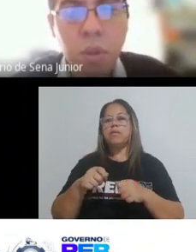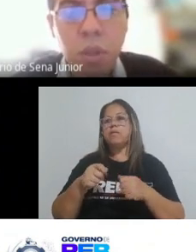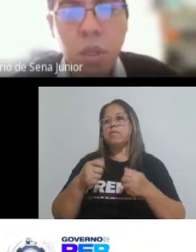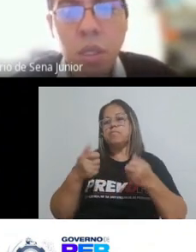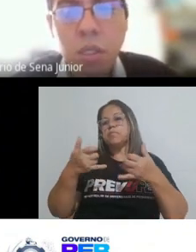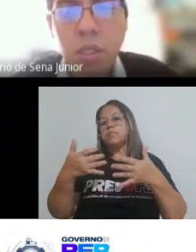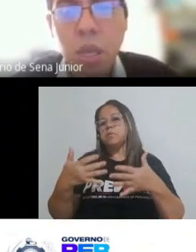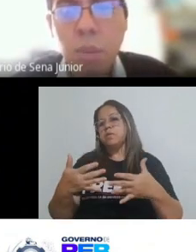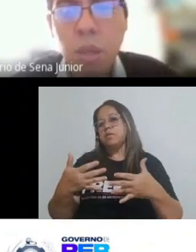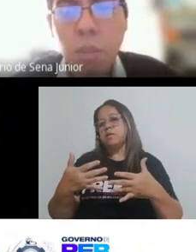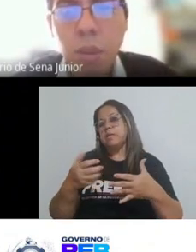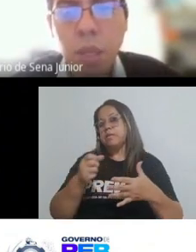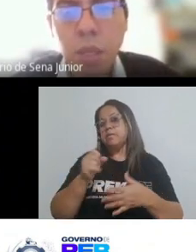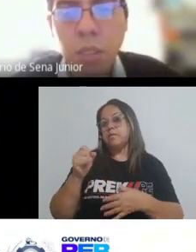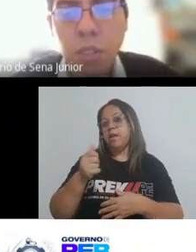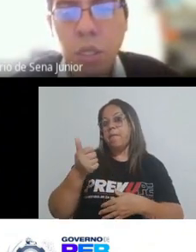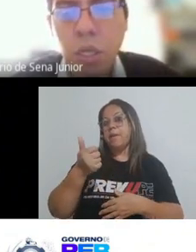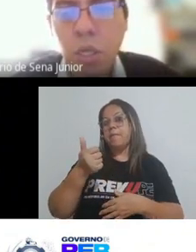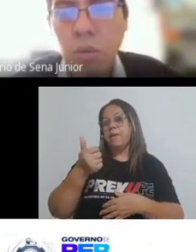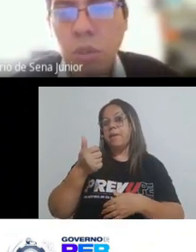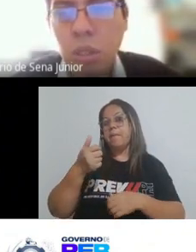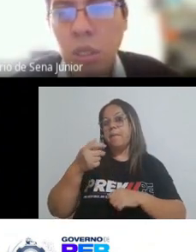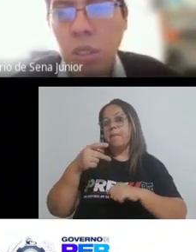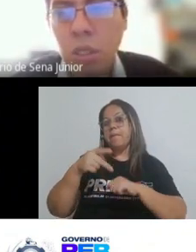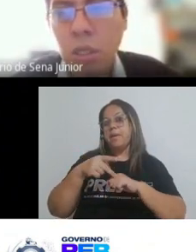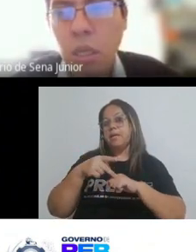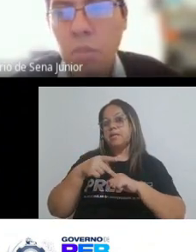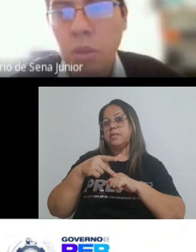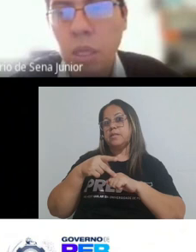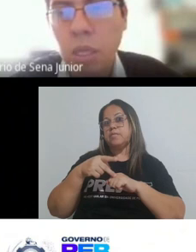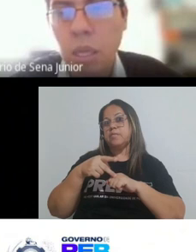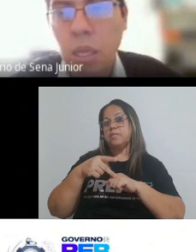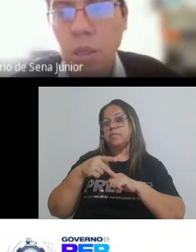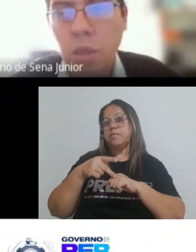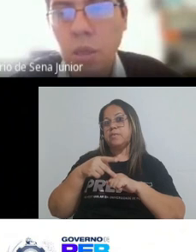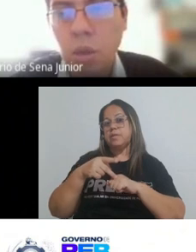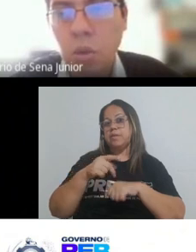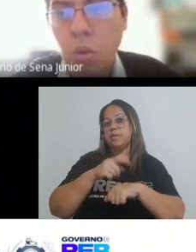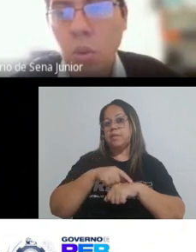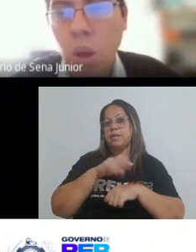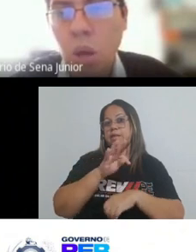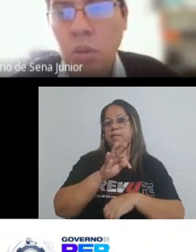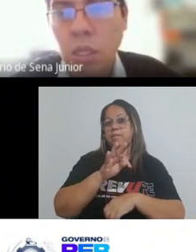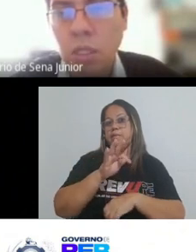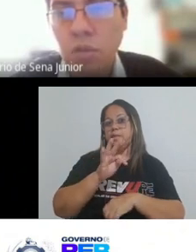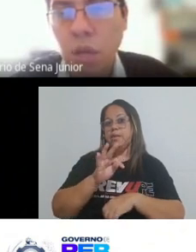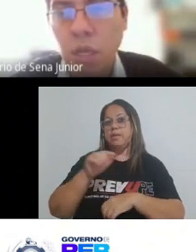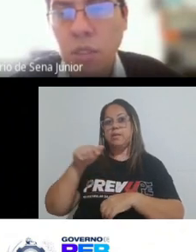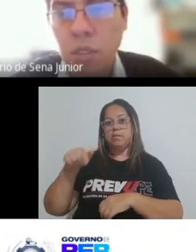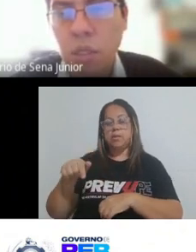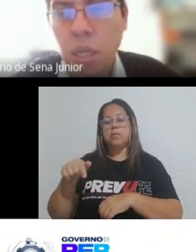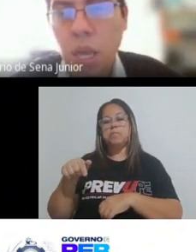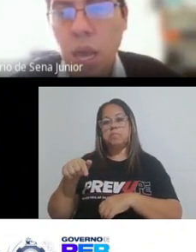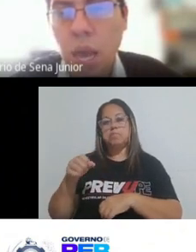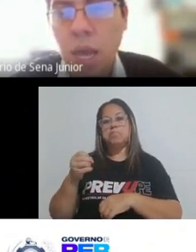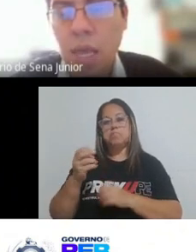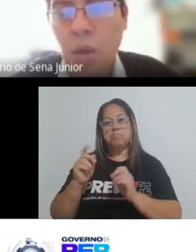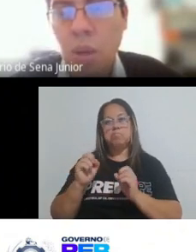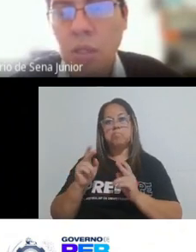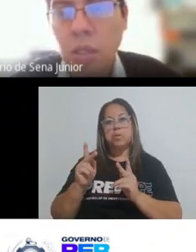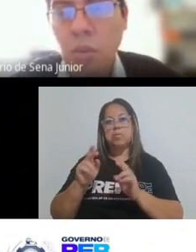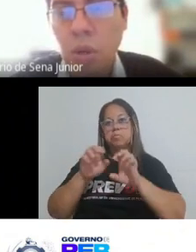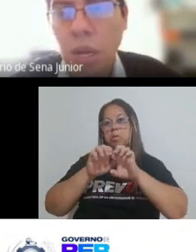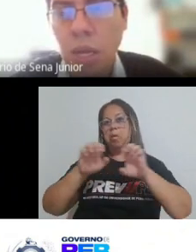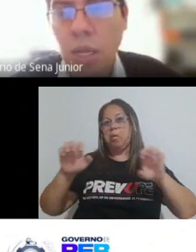se a primeira pedra chega no instante de tempo TQ, o qual satisfaz a